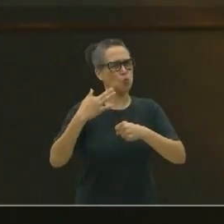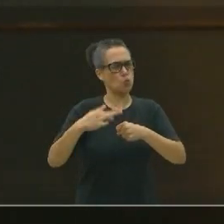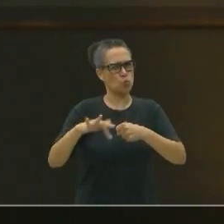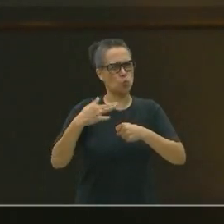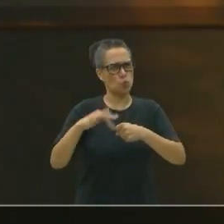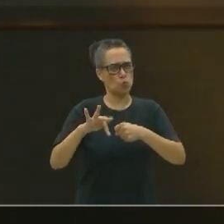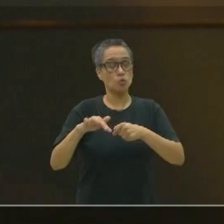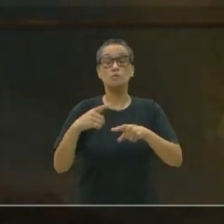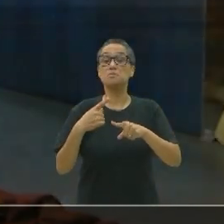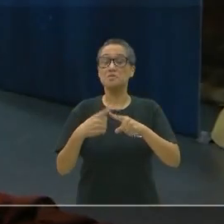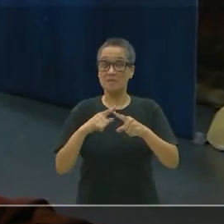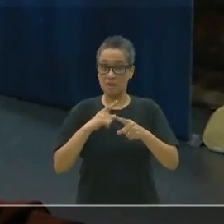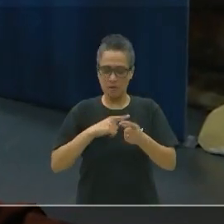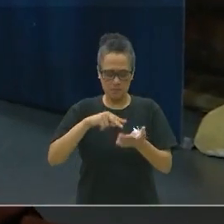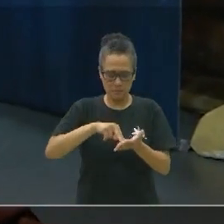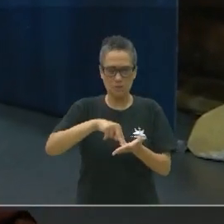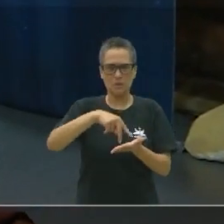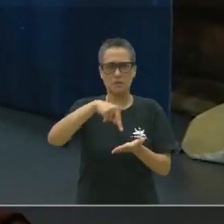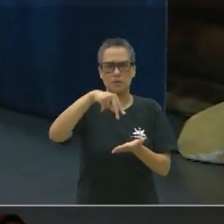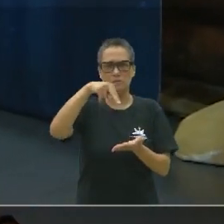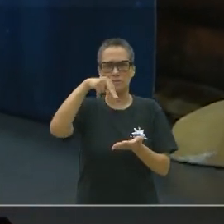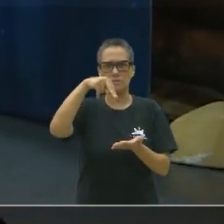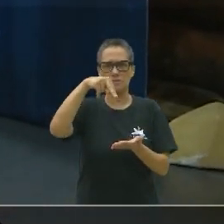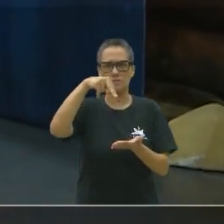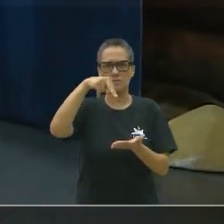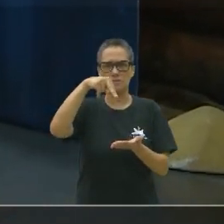existe ressurreição depois da cruz.